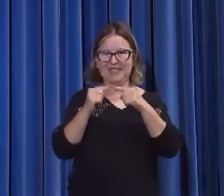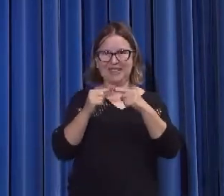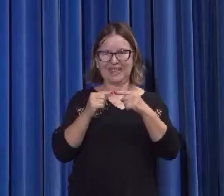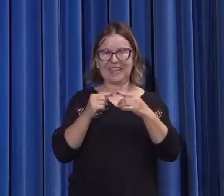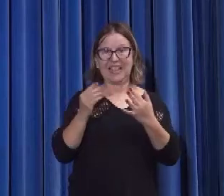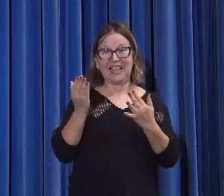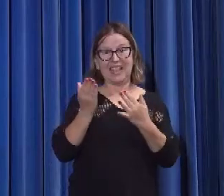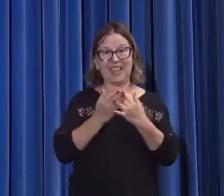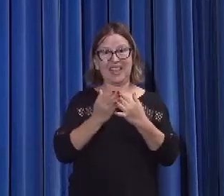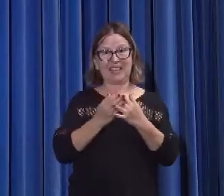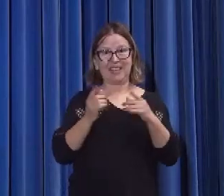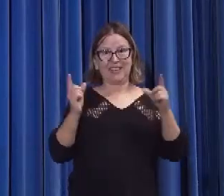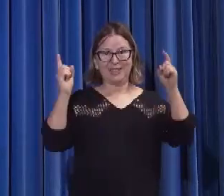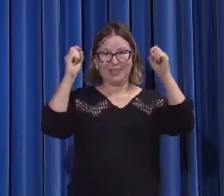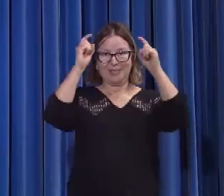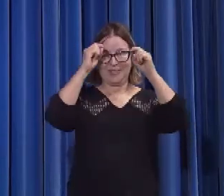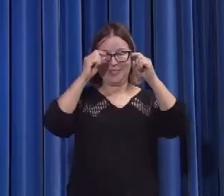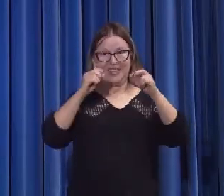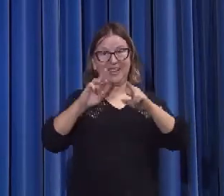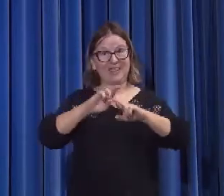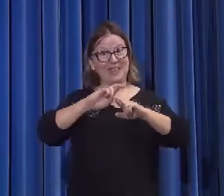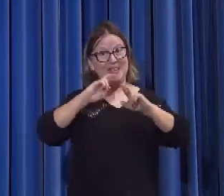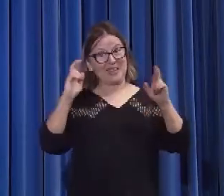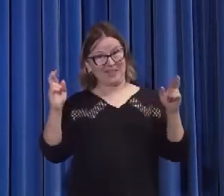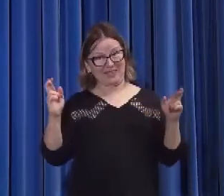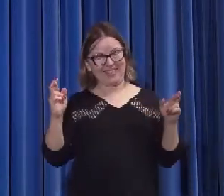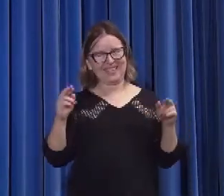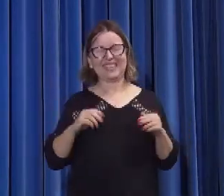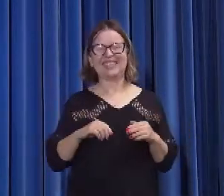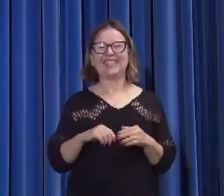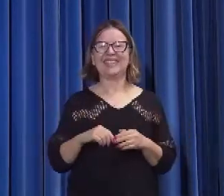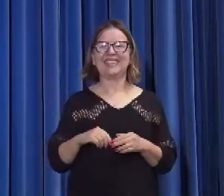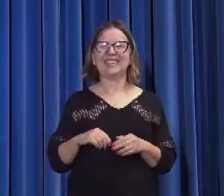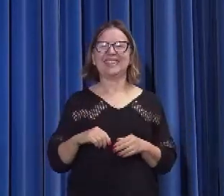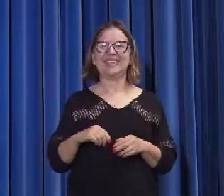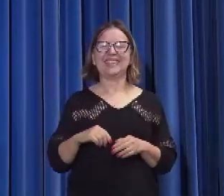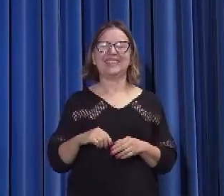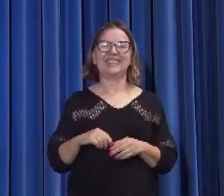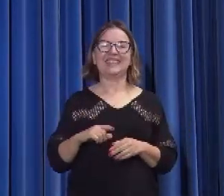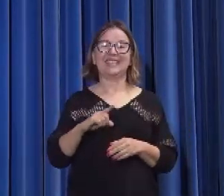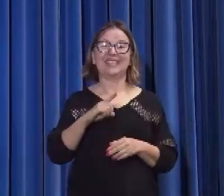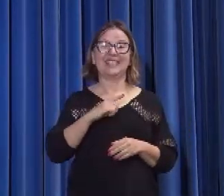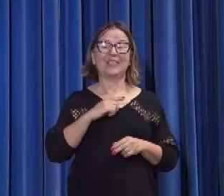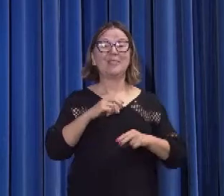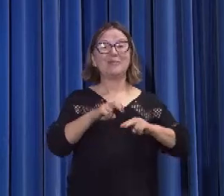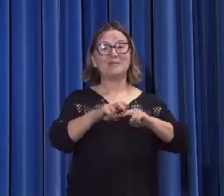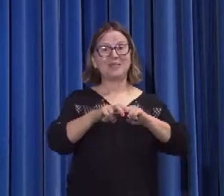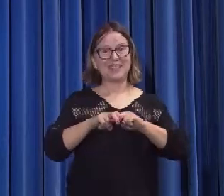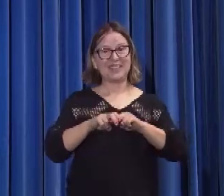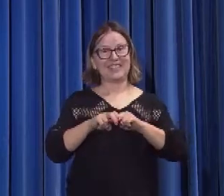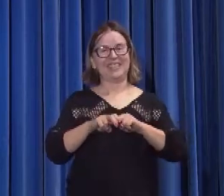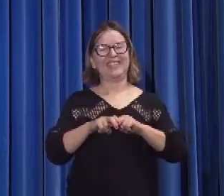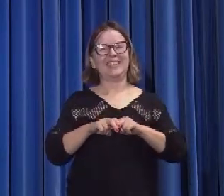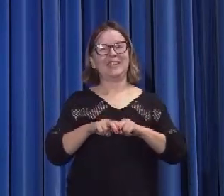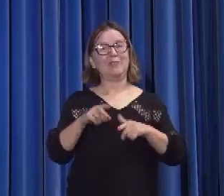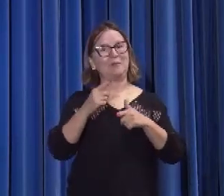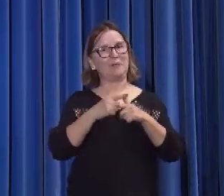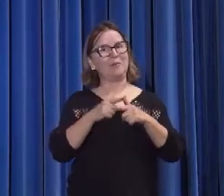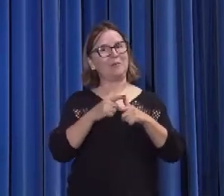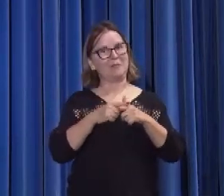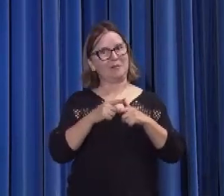e a esperança final. Existe um sentido para o cristão. Existe